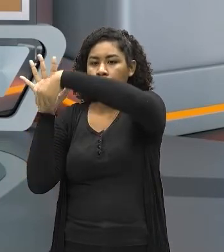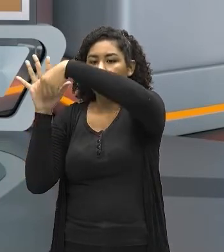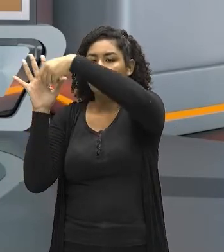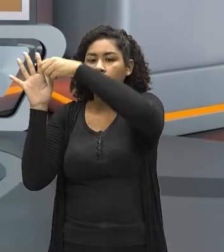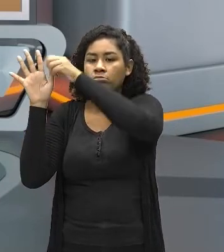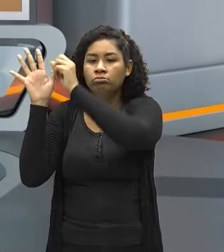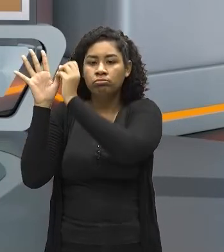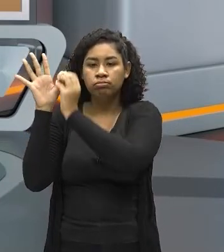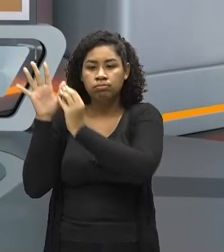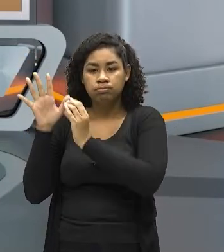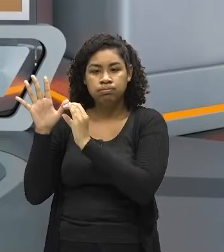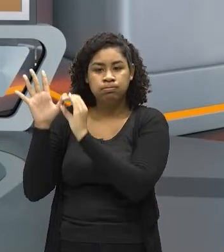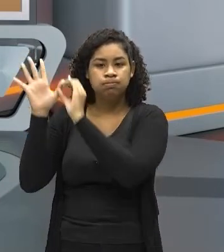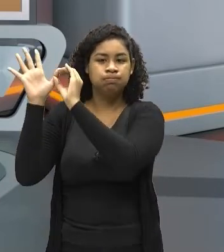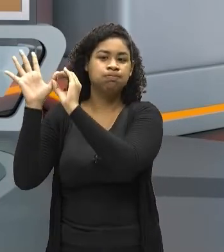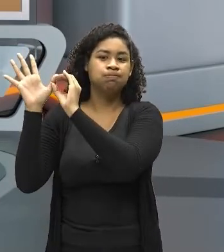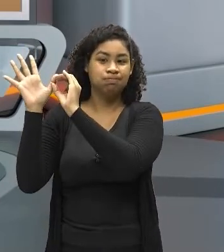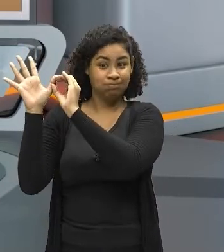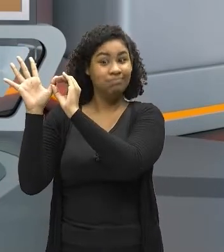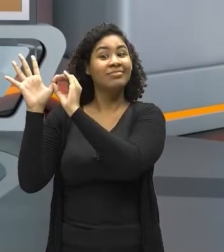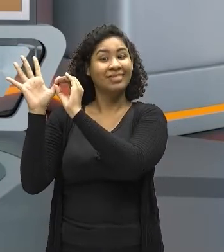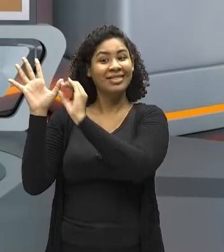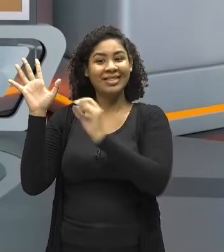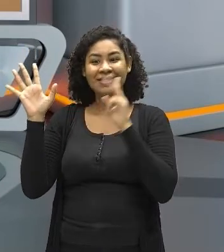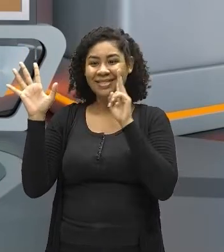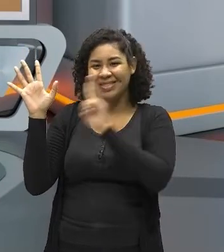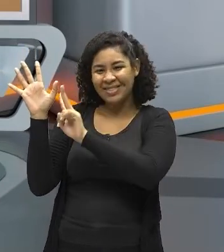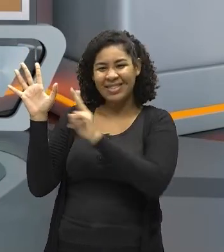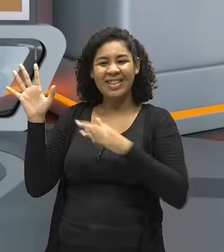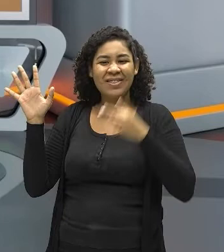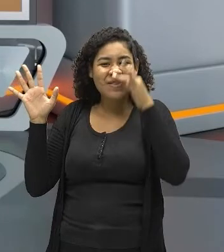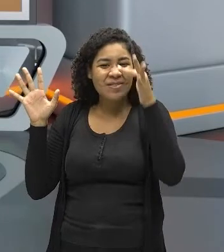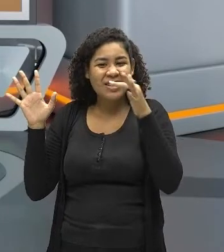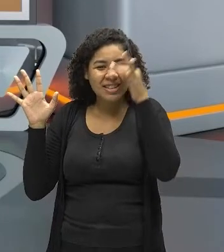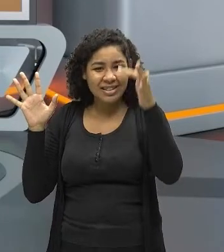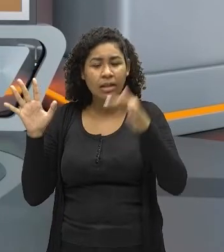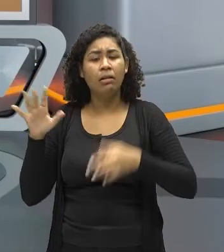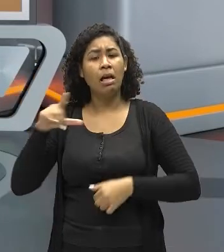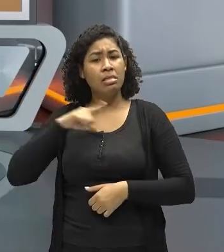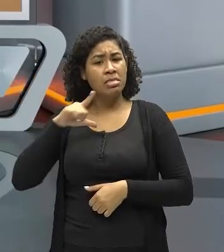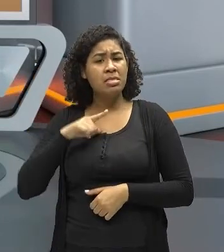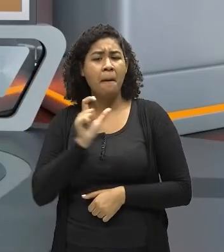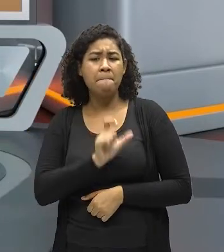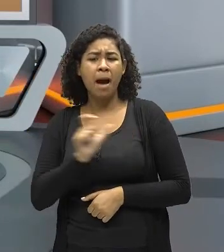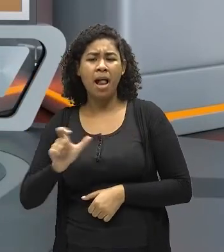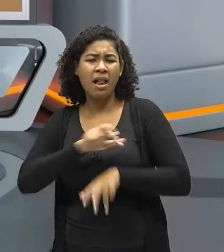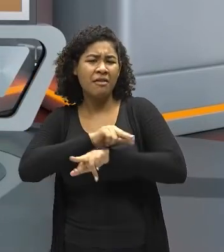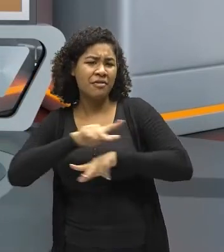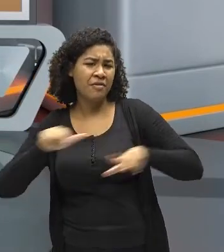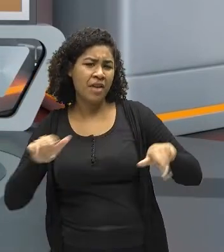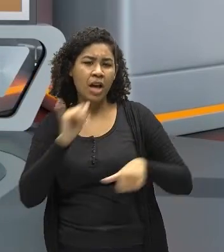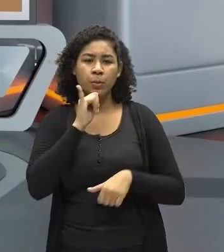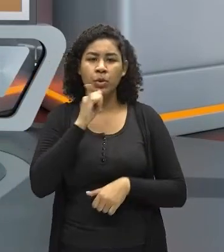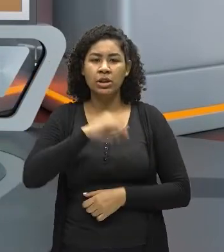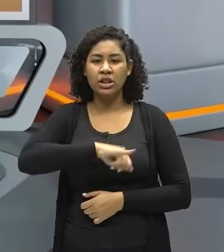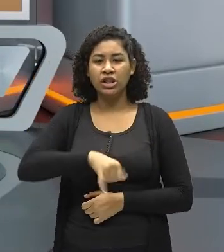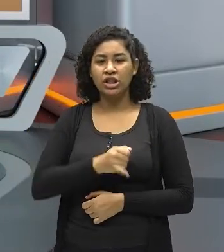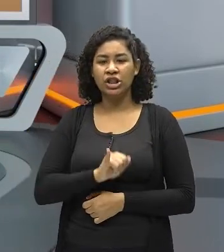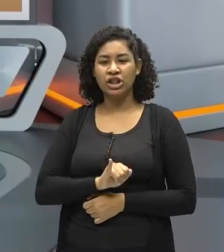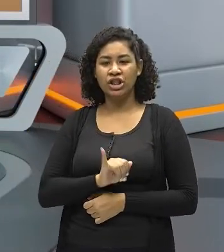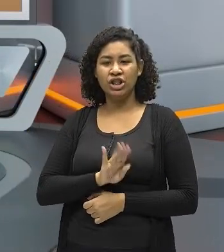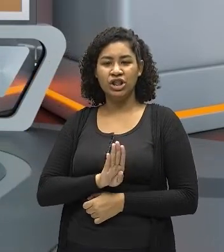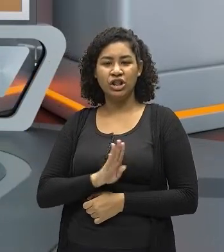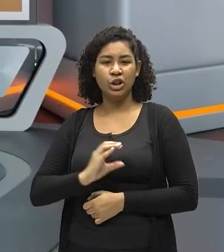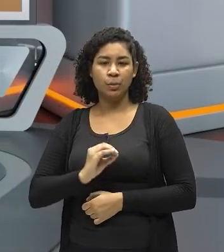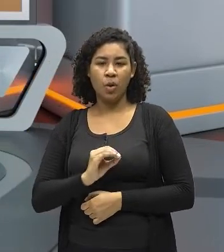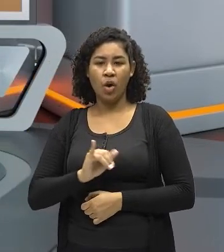E do tupi, tem duas que nós falamos muito: caboclo e a jiboia. Né? Eu nunca vi jiboia, já